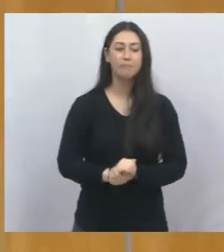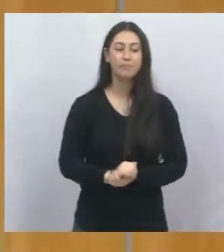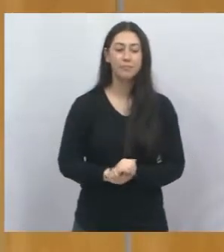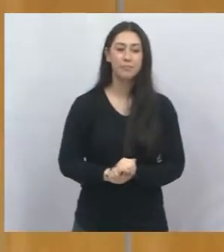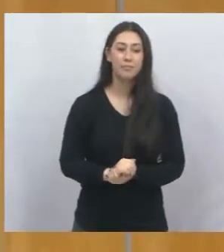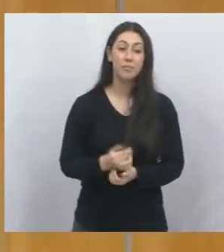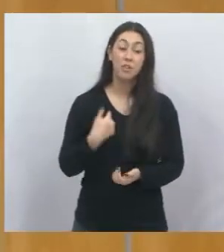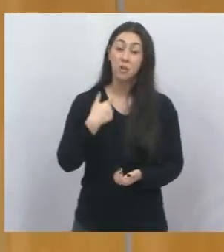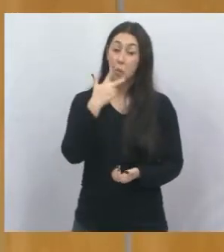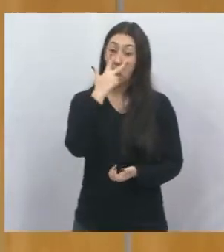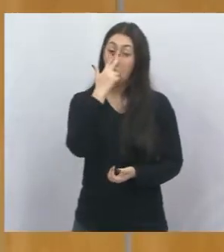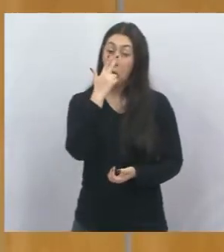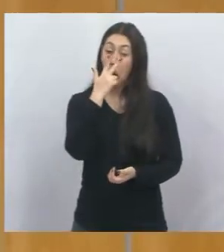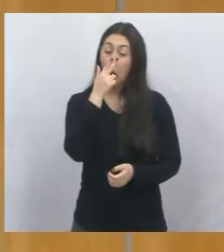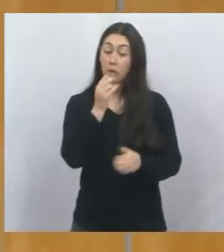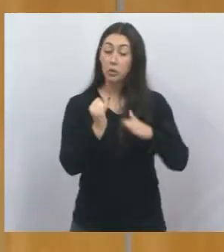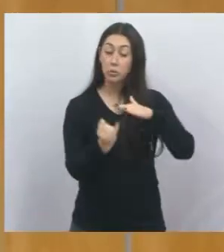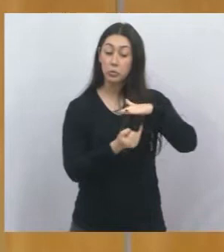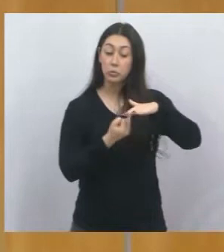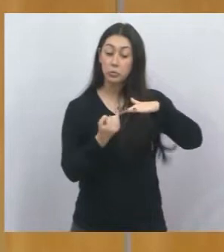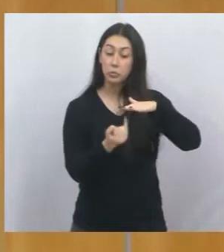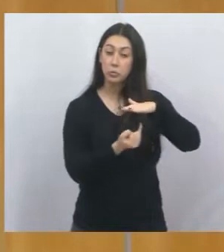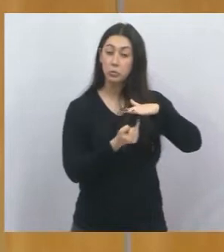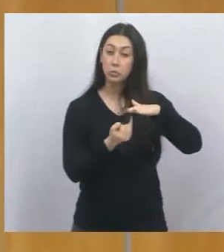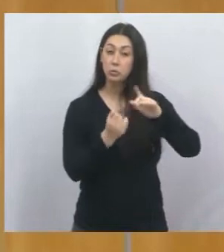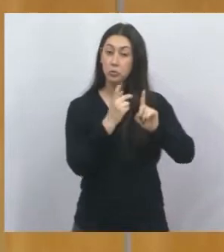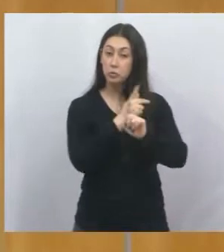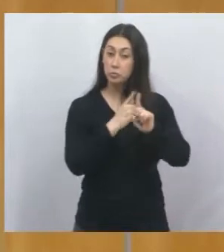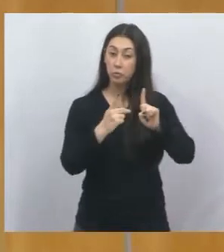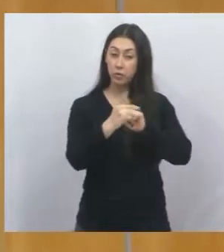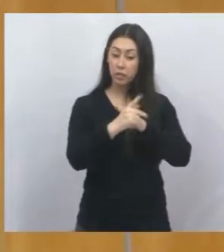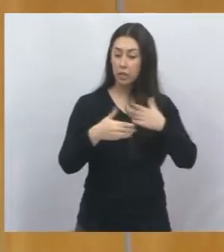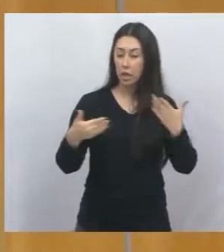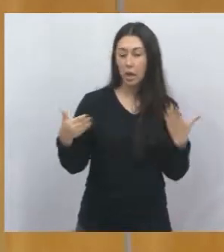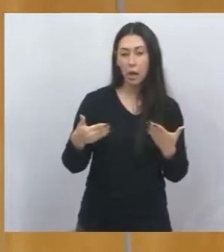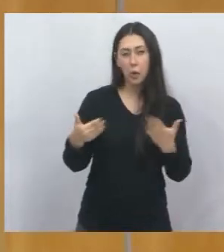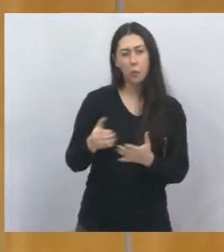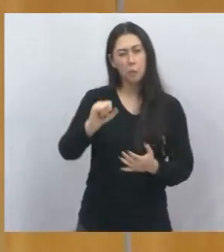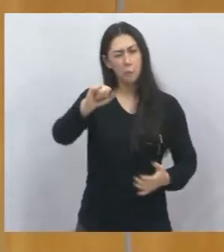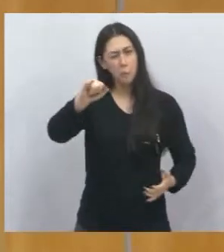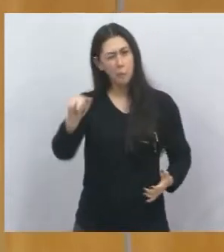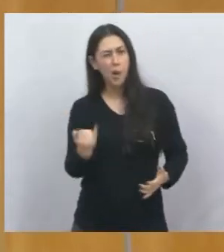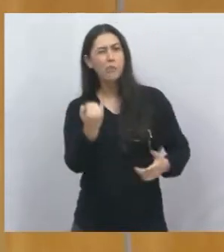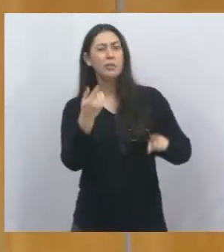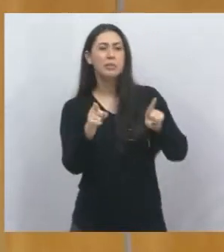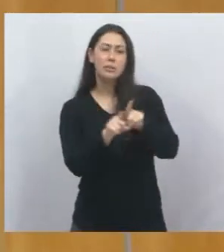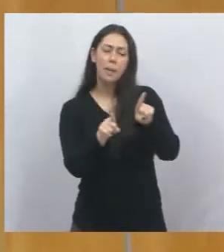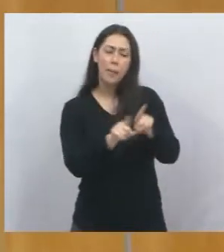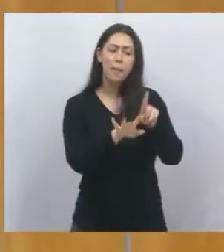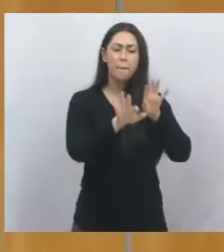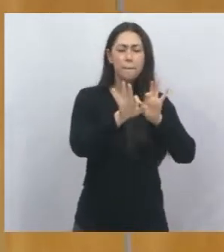que o Instituto, aproveitando esse momento, faz uma